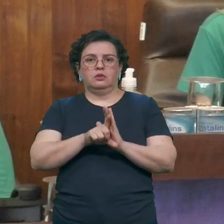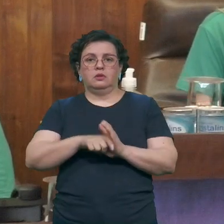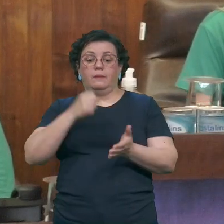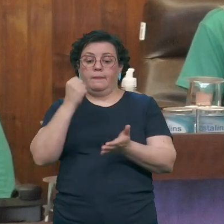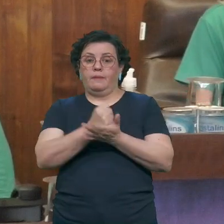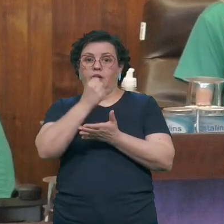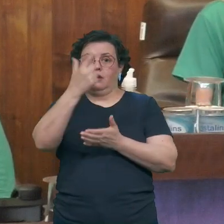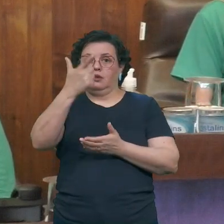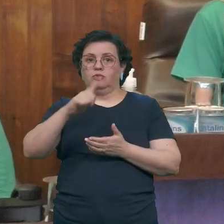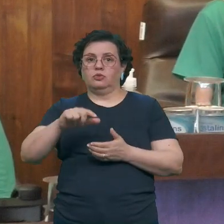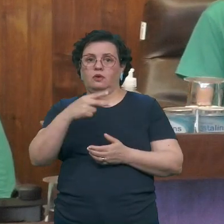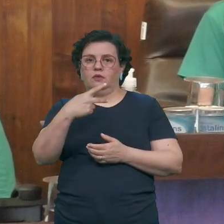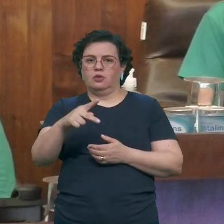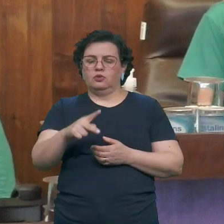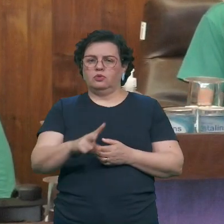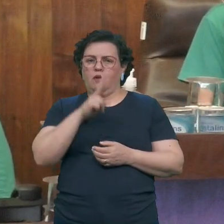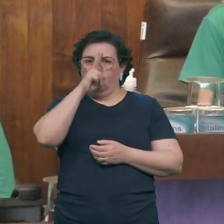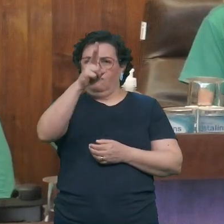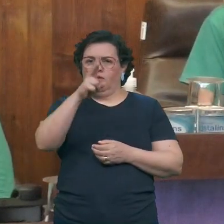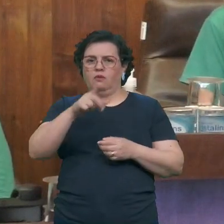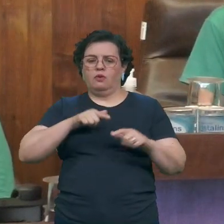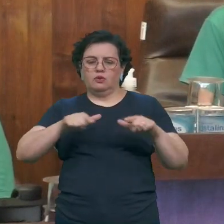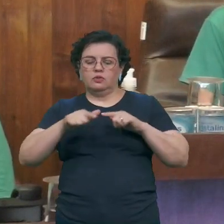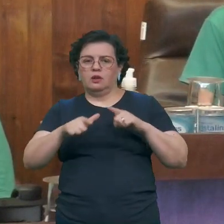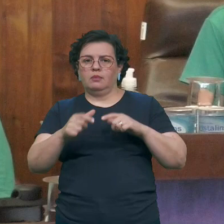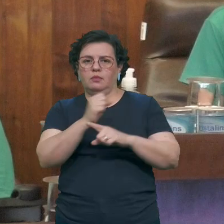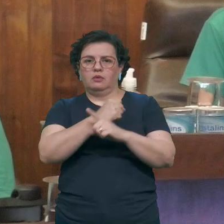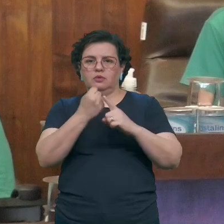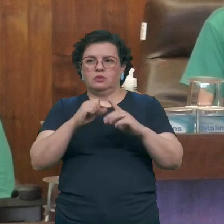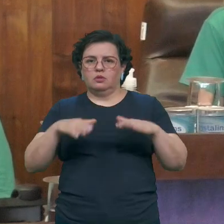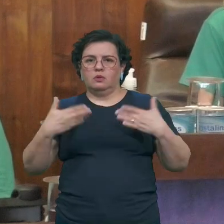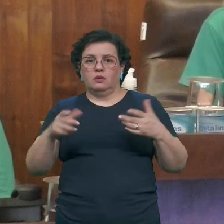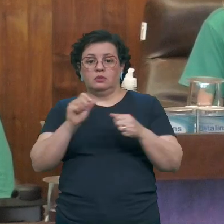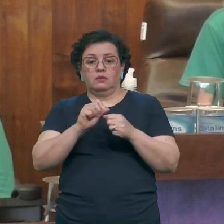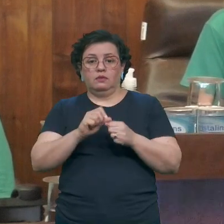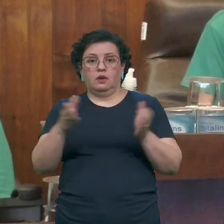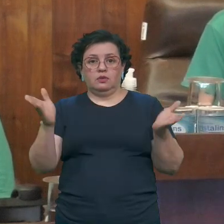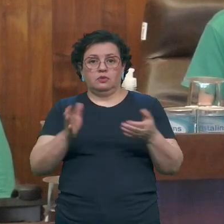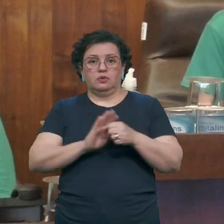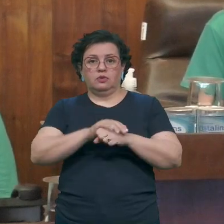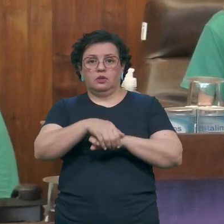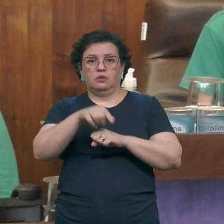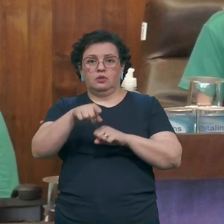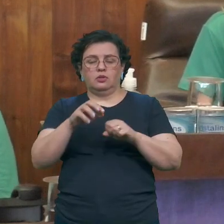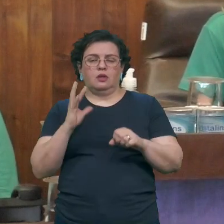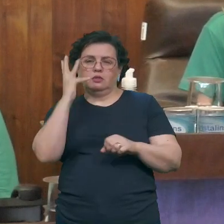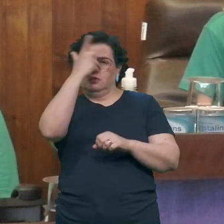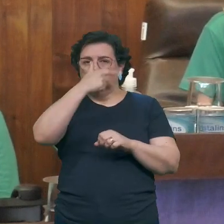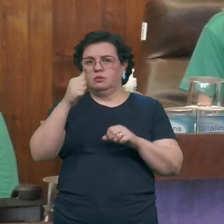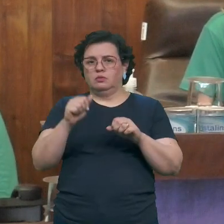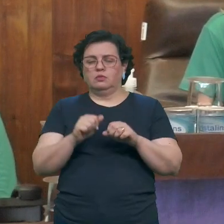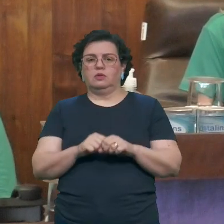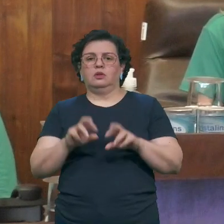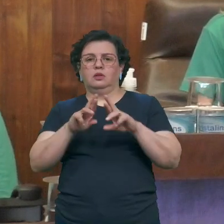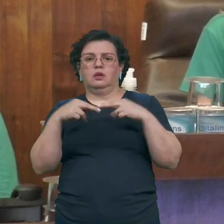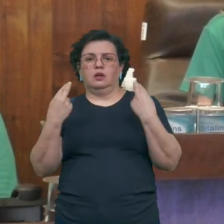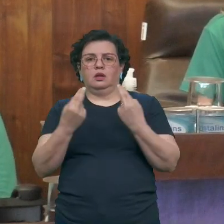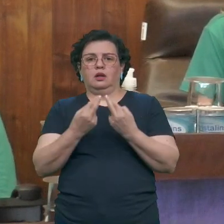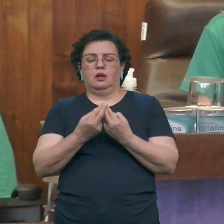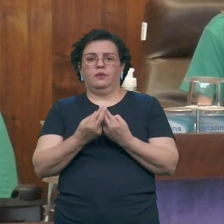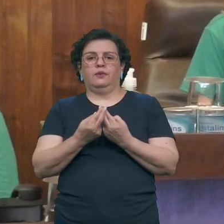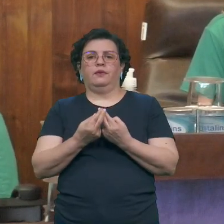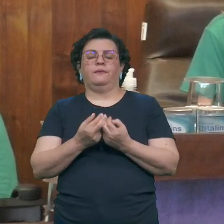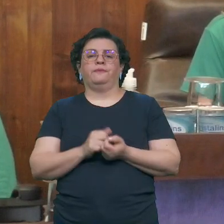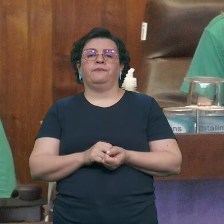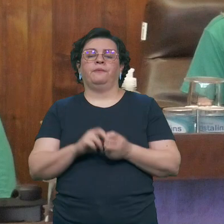uma vez sua firme atuação social ao realizar, na noite de hoje, esta bela solenidade, uma